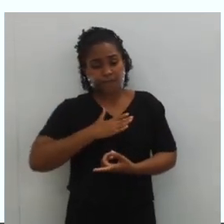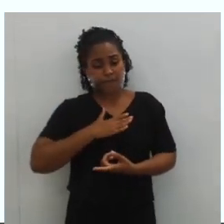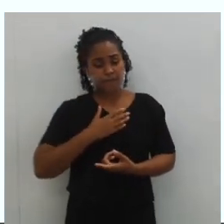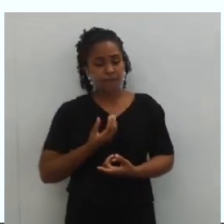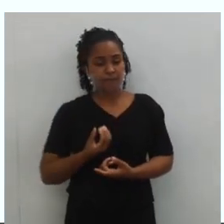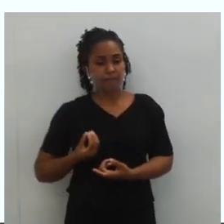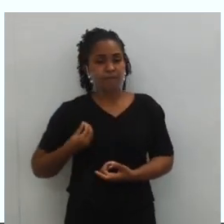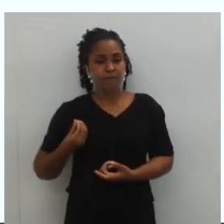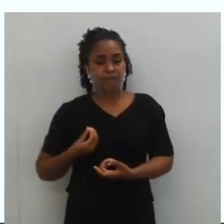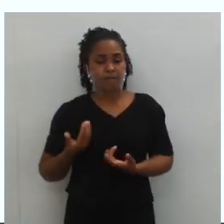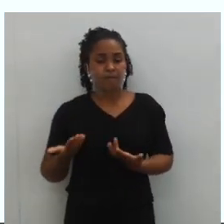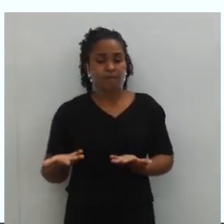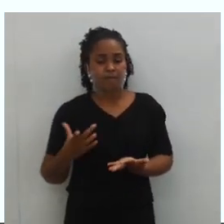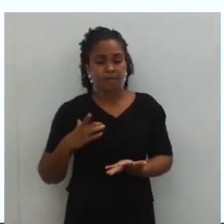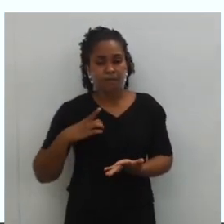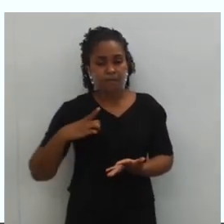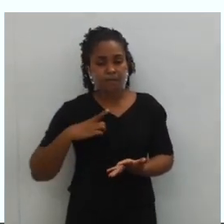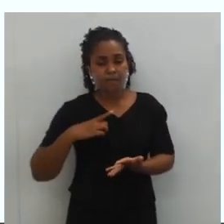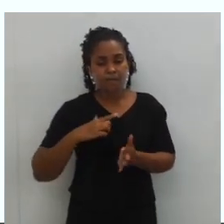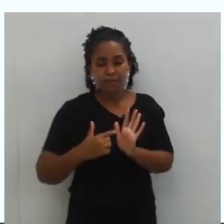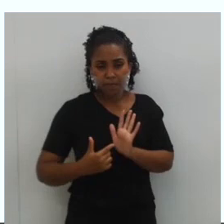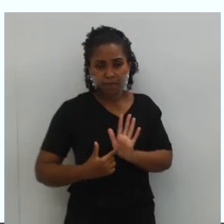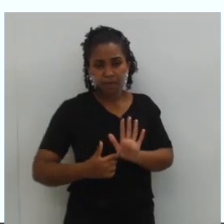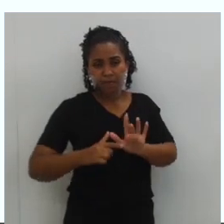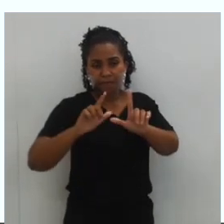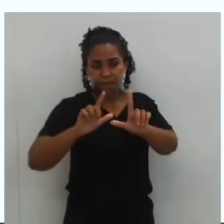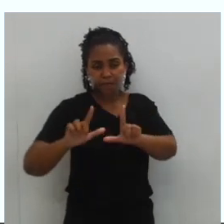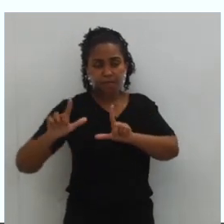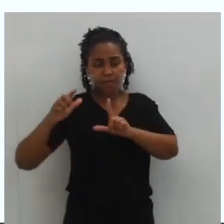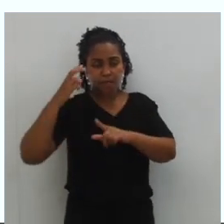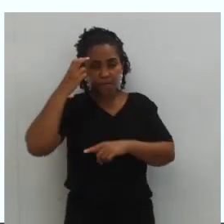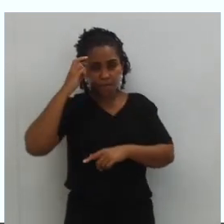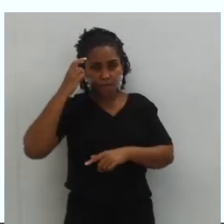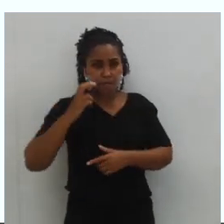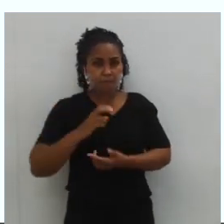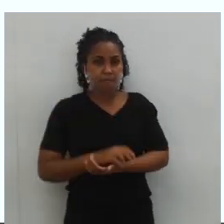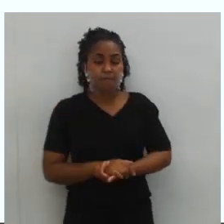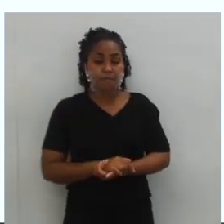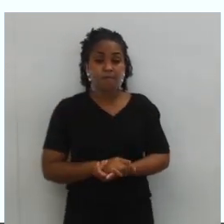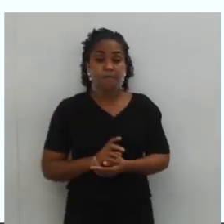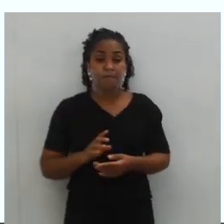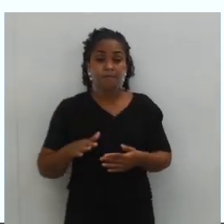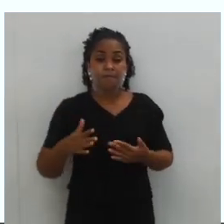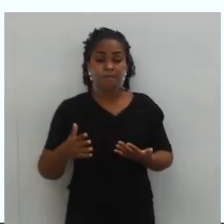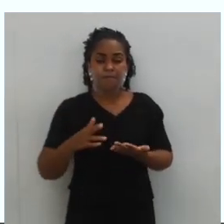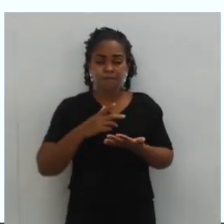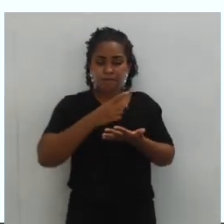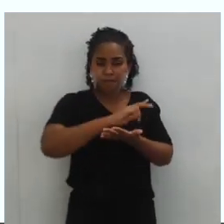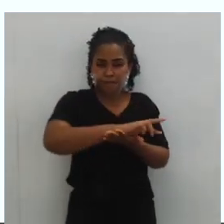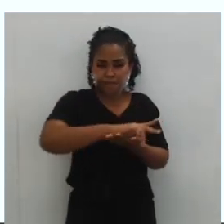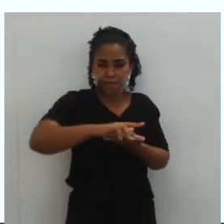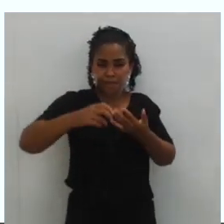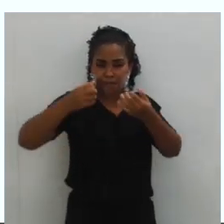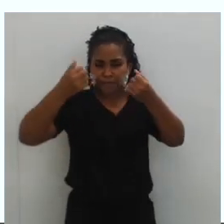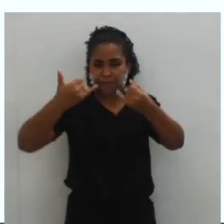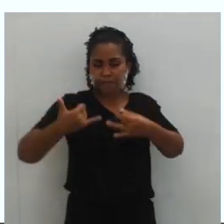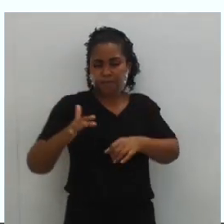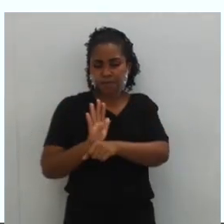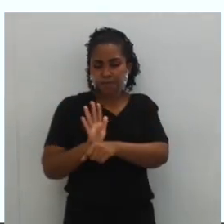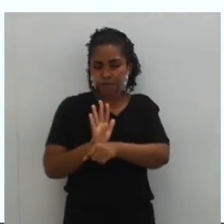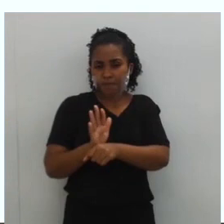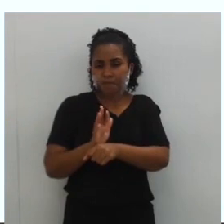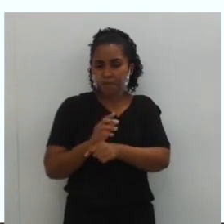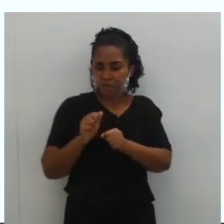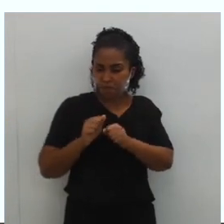lugar dela, né? Então, filmes também que mostram muito a nossa cultura, certo? Então, esses filmes, eles consolidaram uma